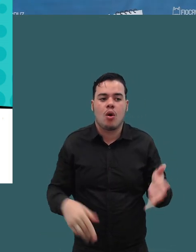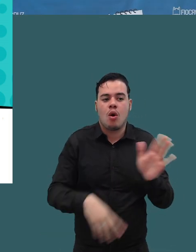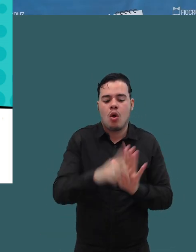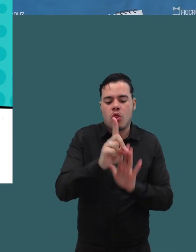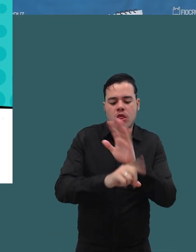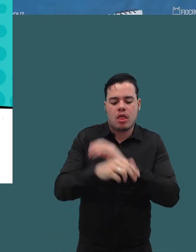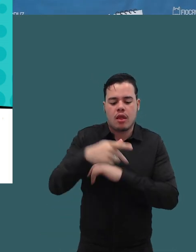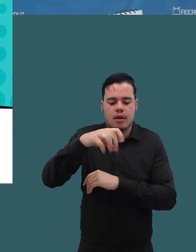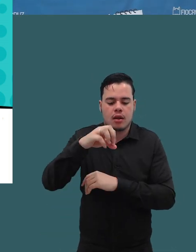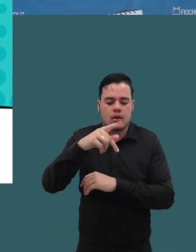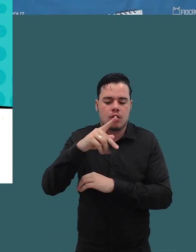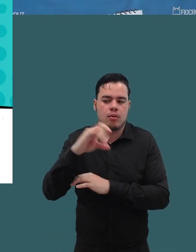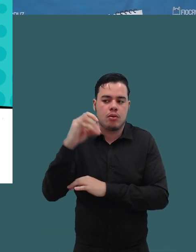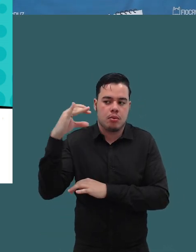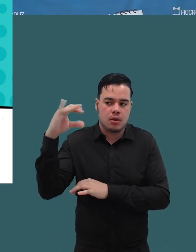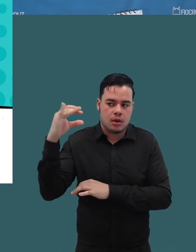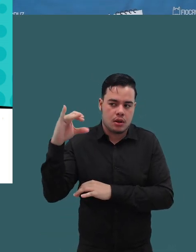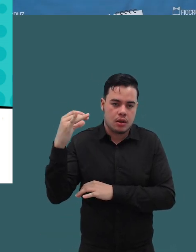Pop Ciência